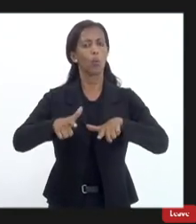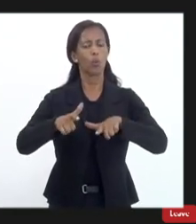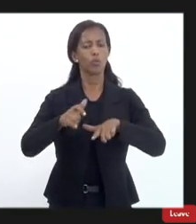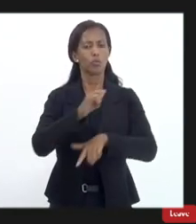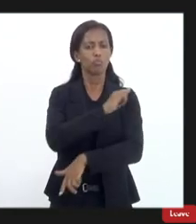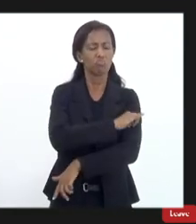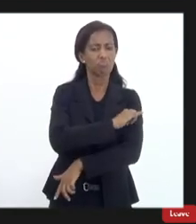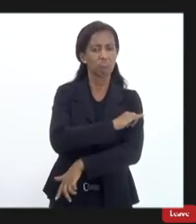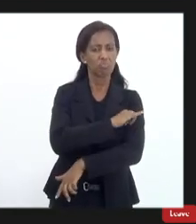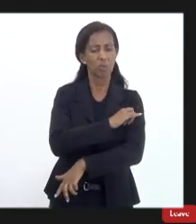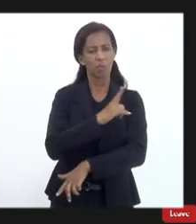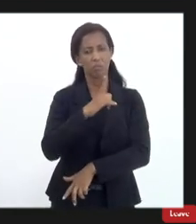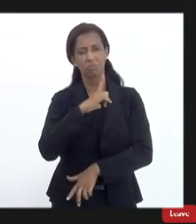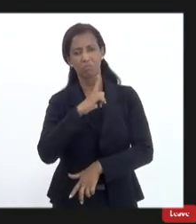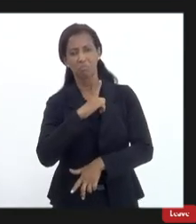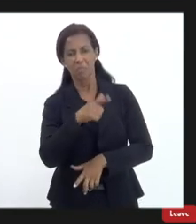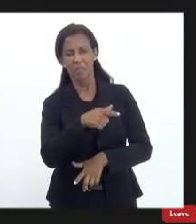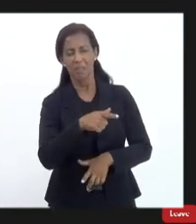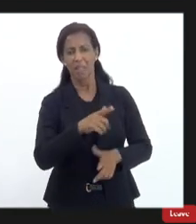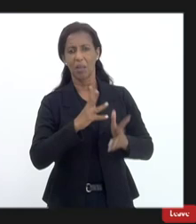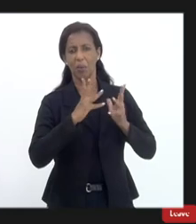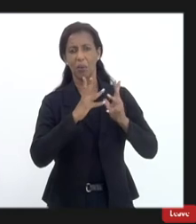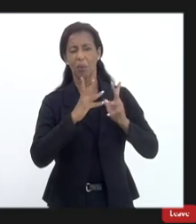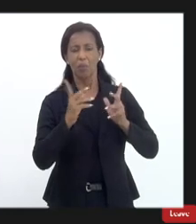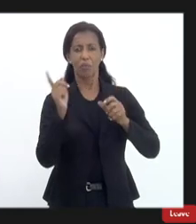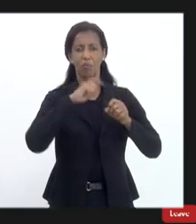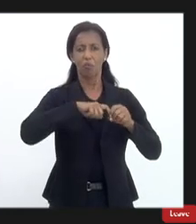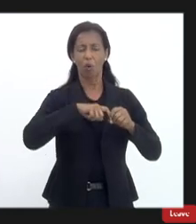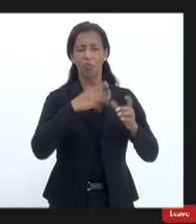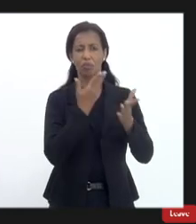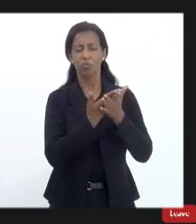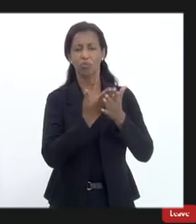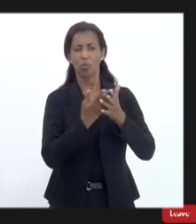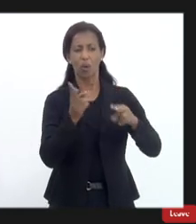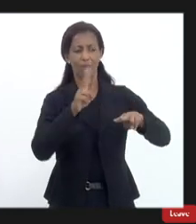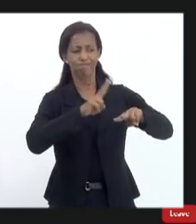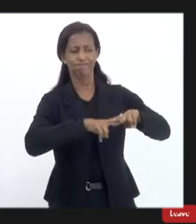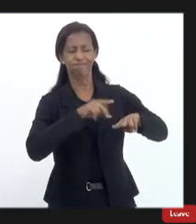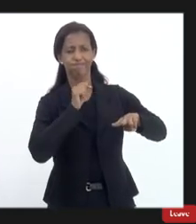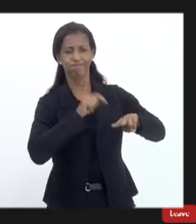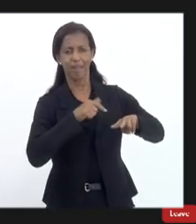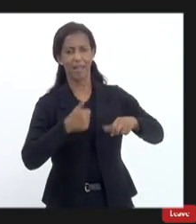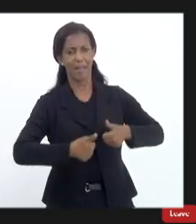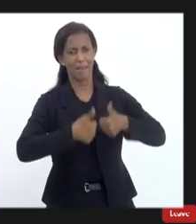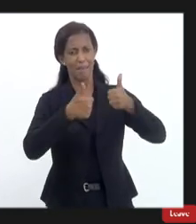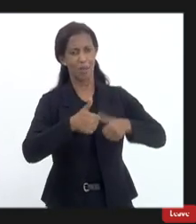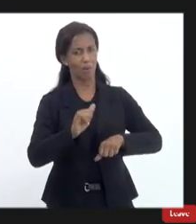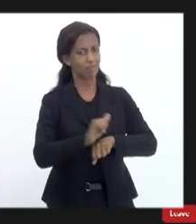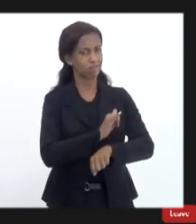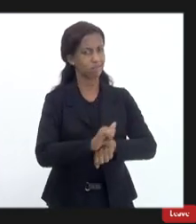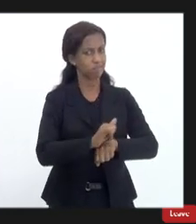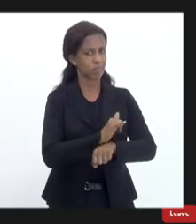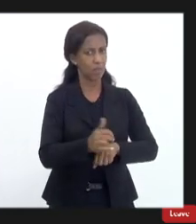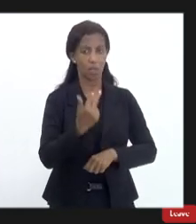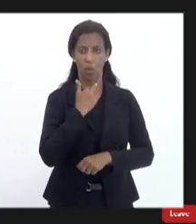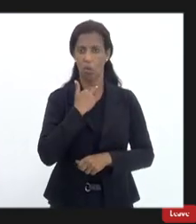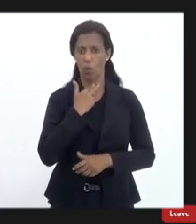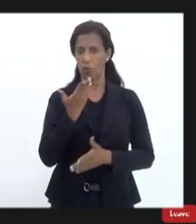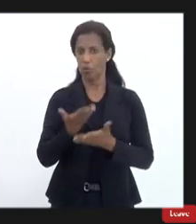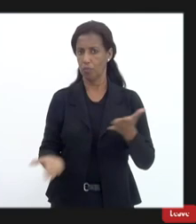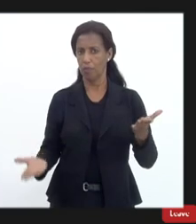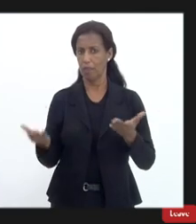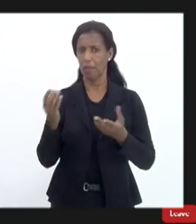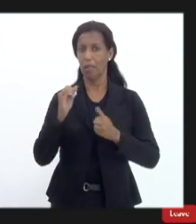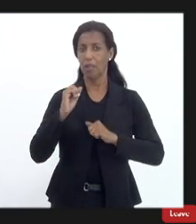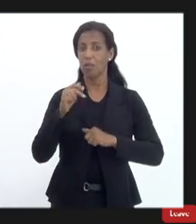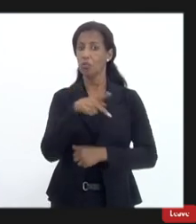Janeiro se encontra, se a manutenção das aulas nas escolas prisionais é, de fato, a melhor estratégia, porque a gente não pode perder de vista que